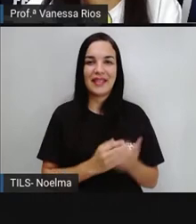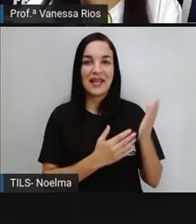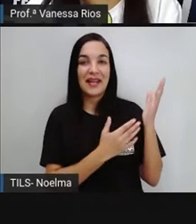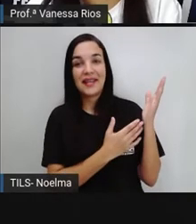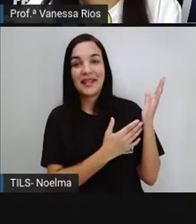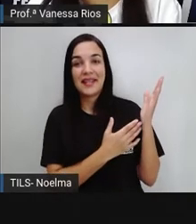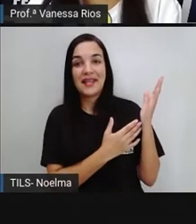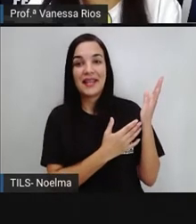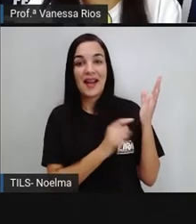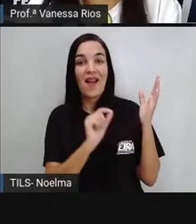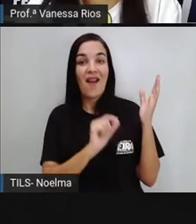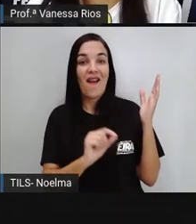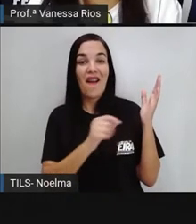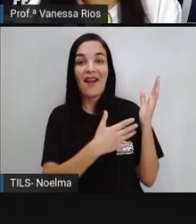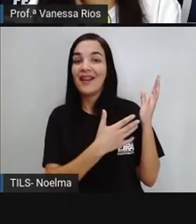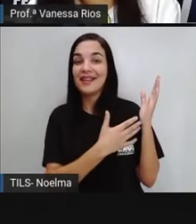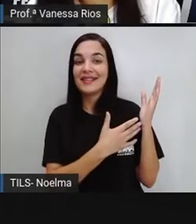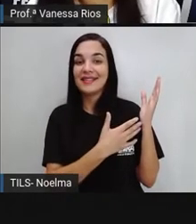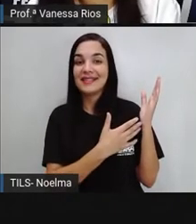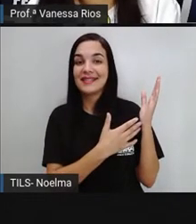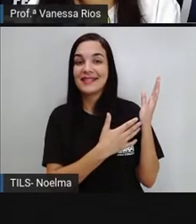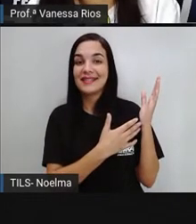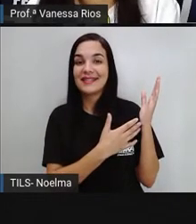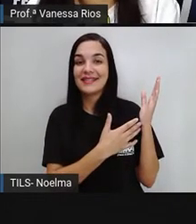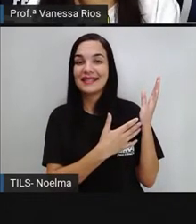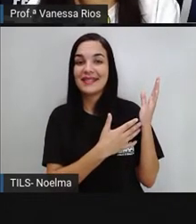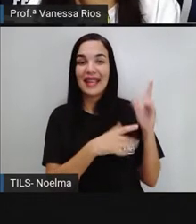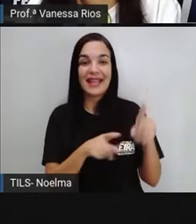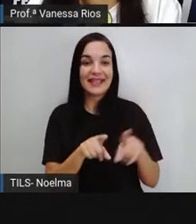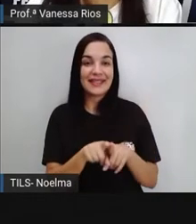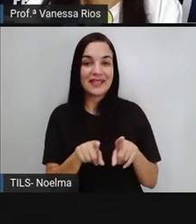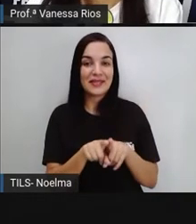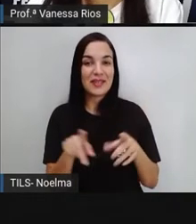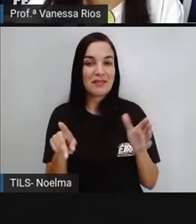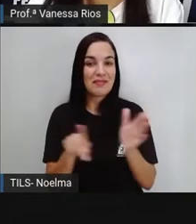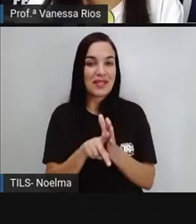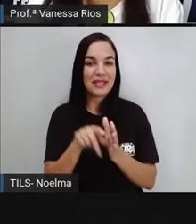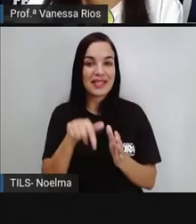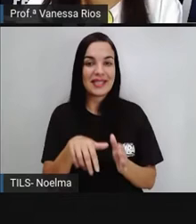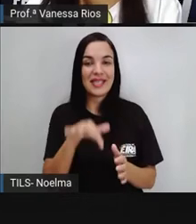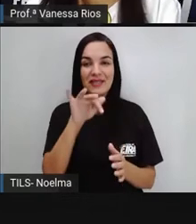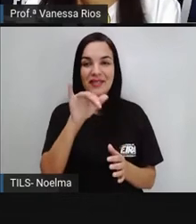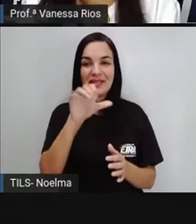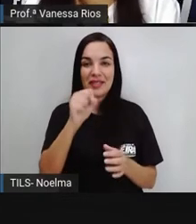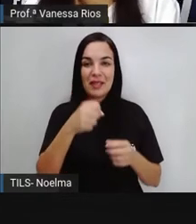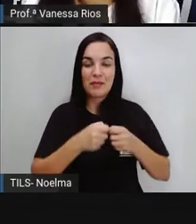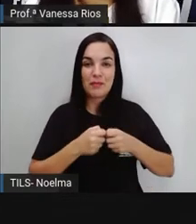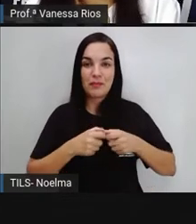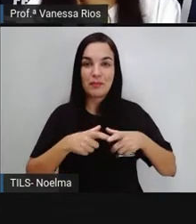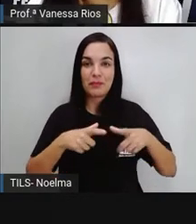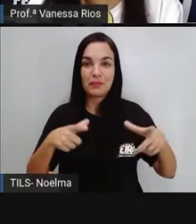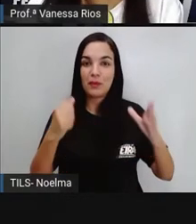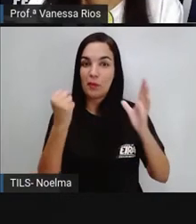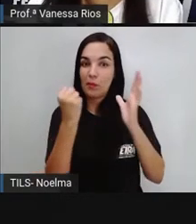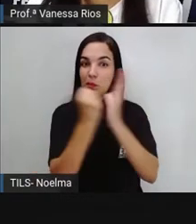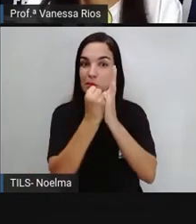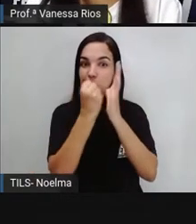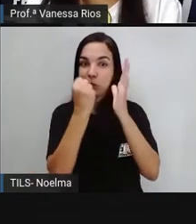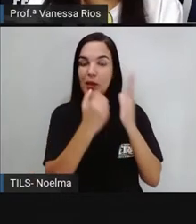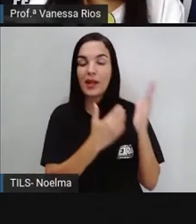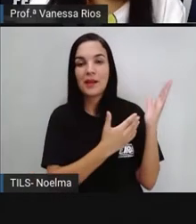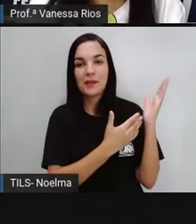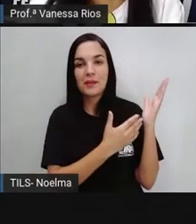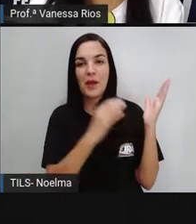Entram também aí na lista dos patrimônios culturais de Feira de Santana, no caso, se estendendo aos bens materiais, os